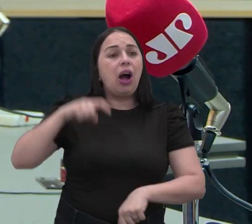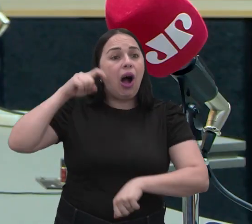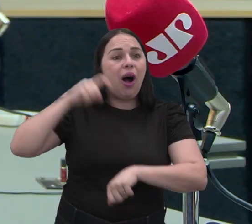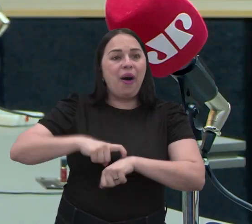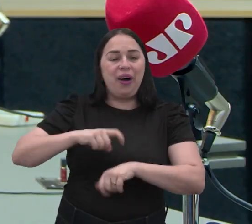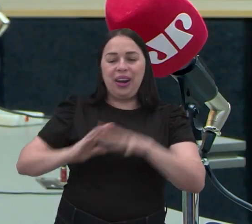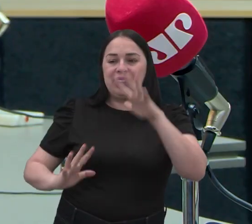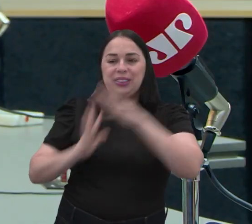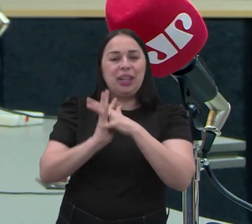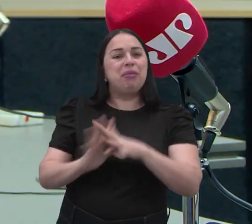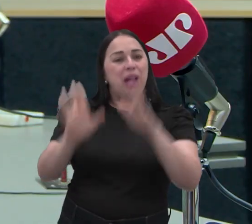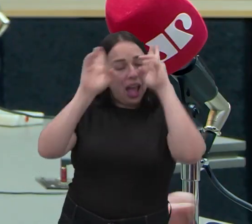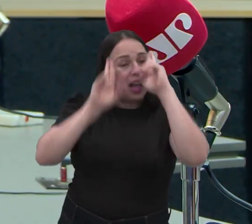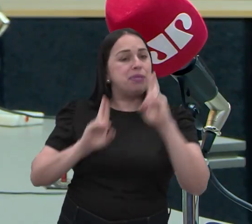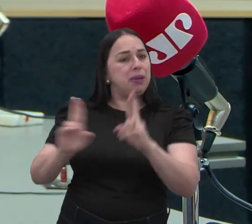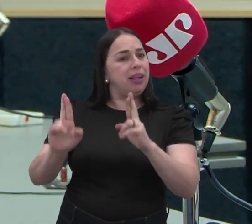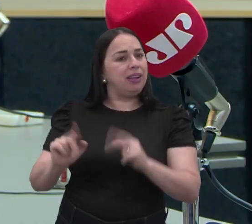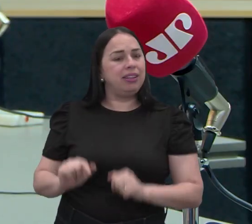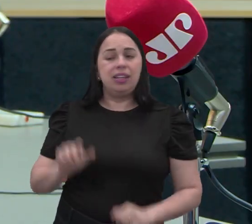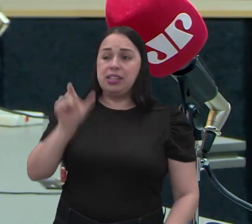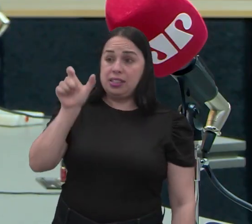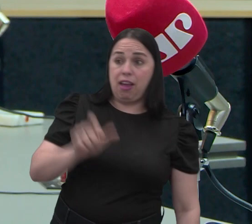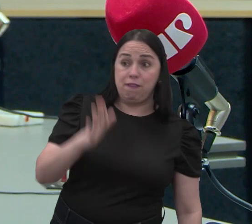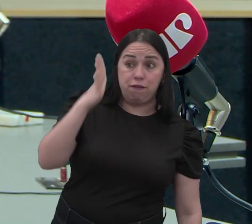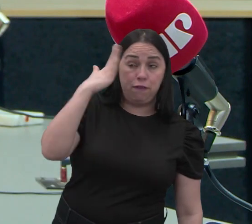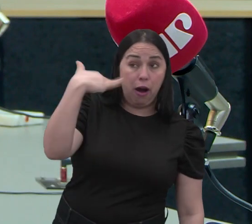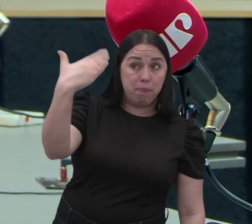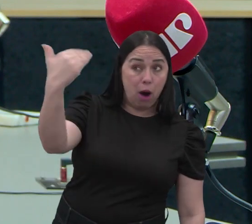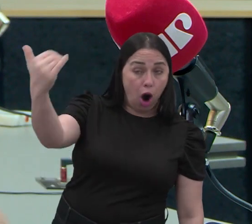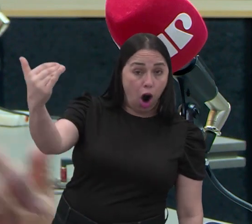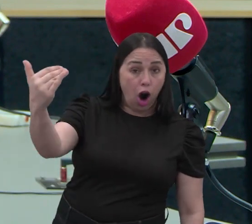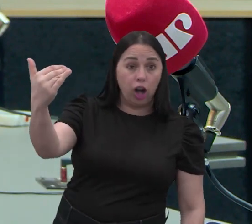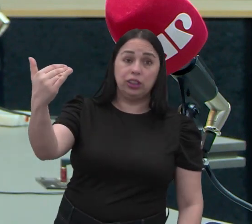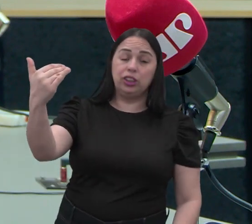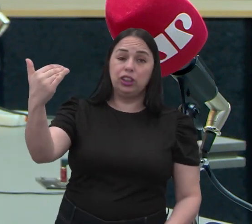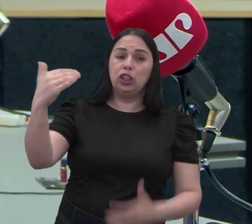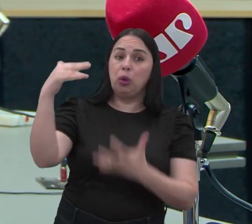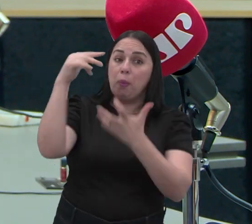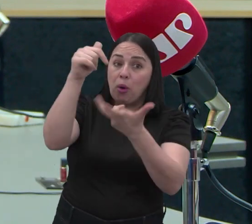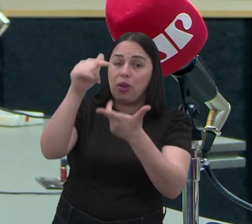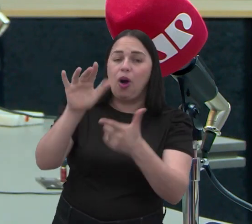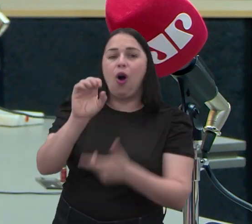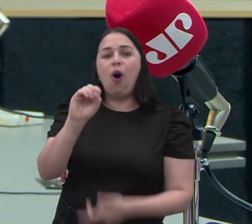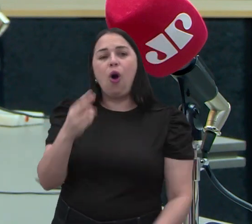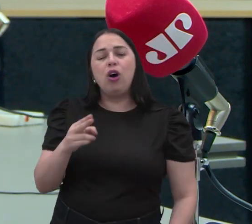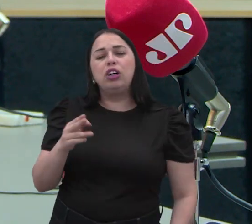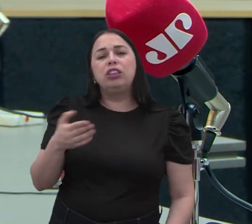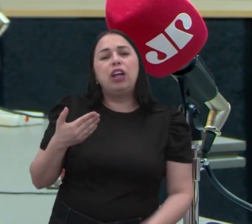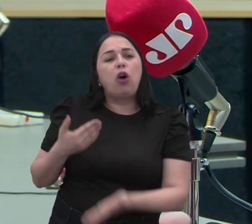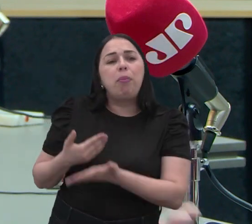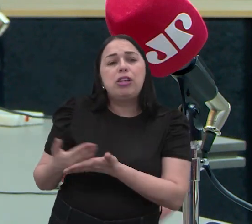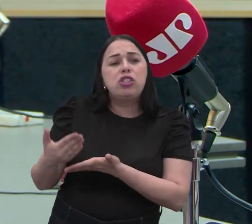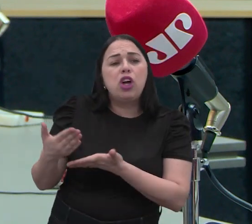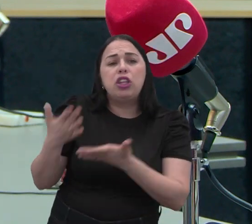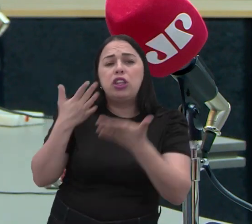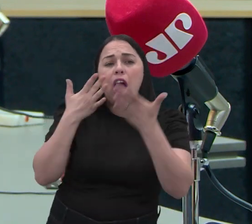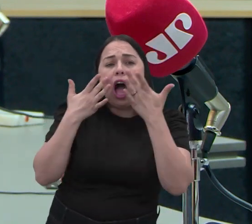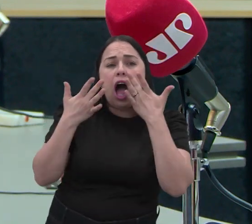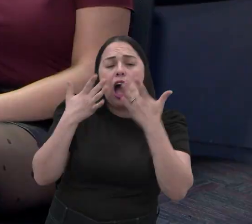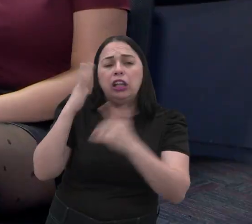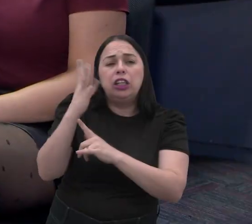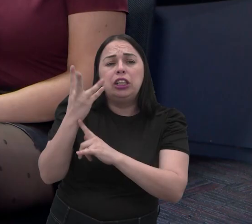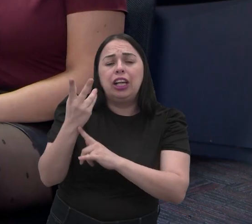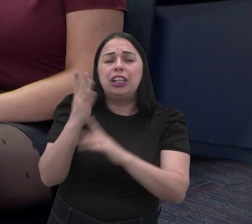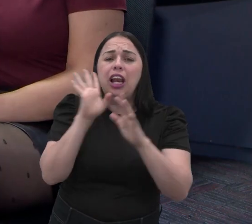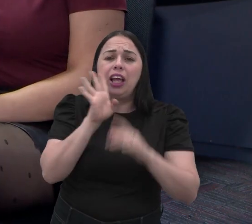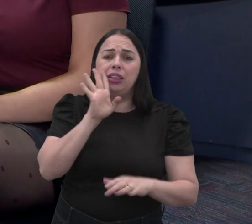eu acho que o grande ponto na entrevista é você respeitar. Independente se ele é um artista famoso do ponto de vista mundial, ou se ele é um artista de peça infantil que faz um